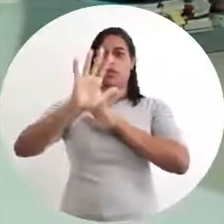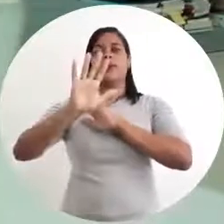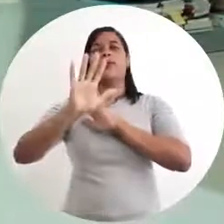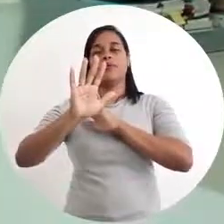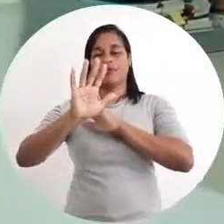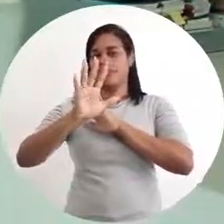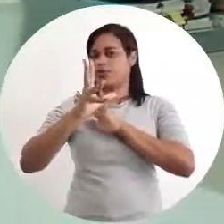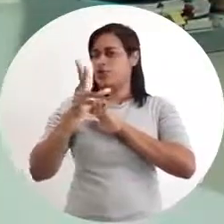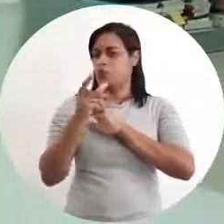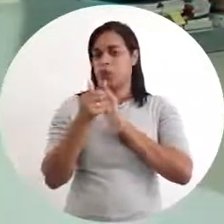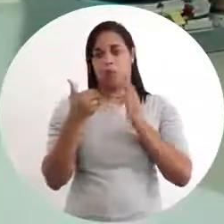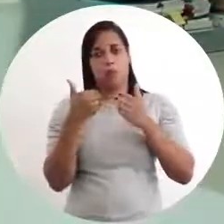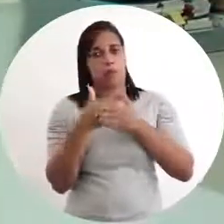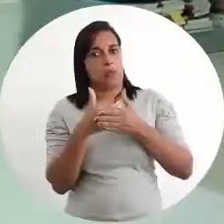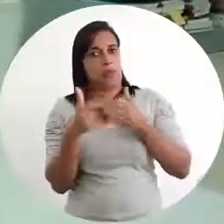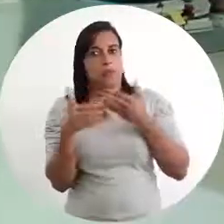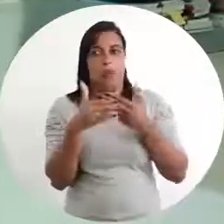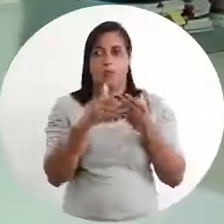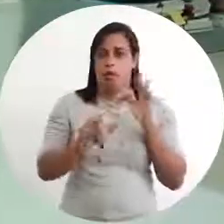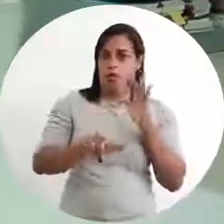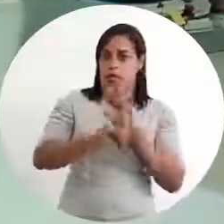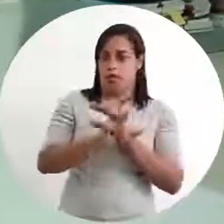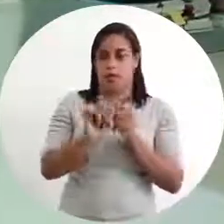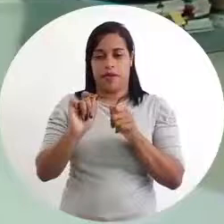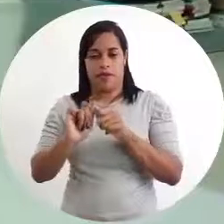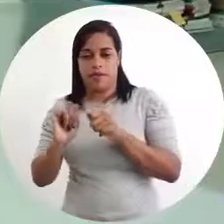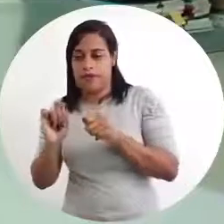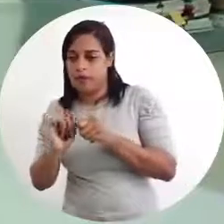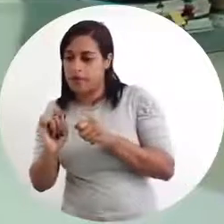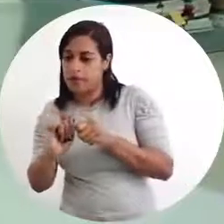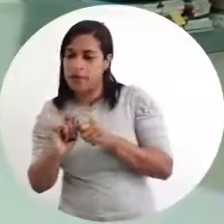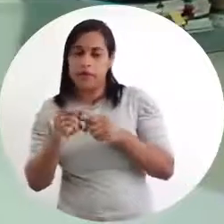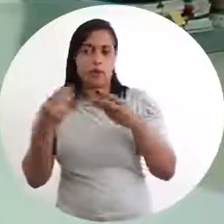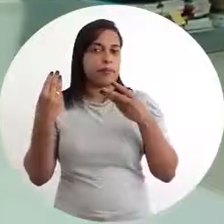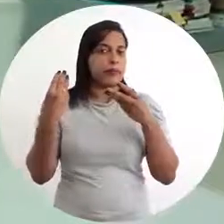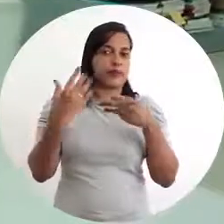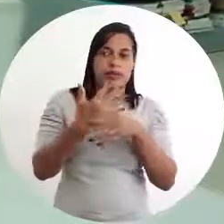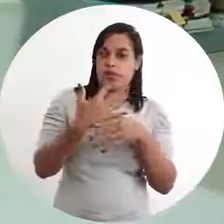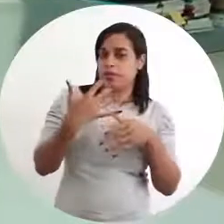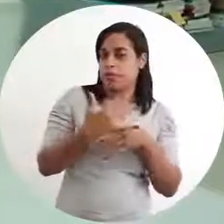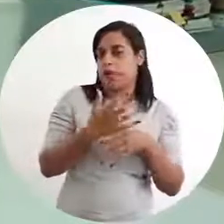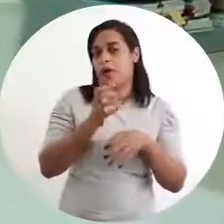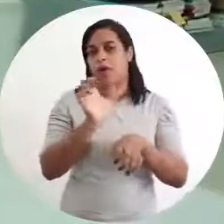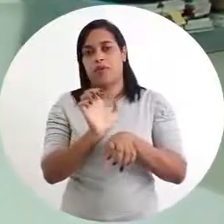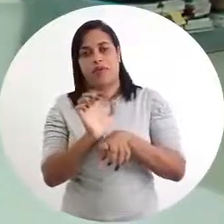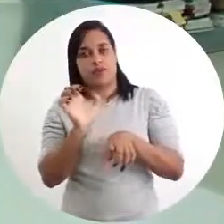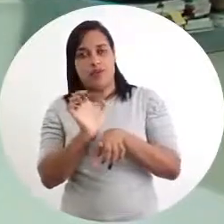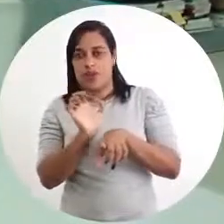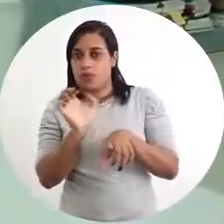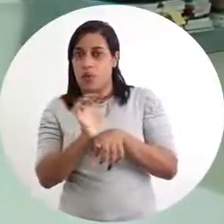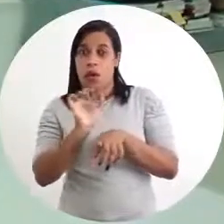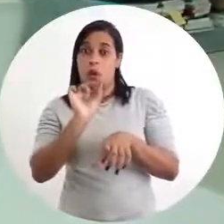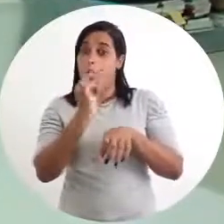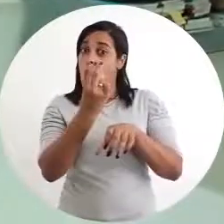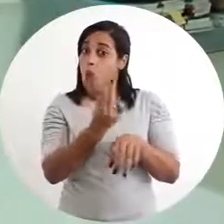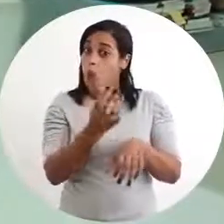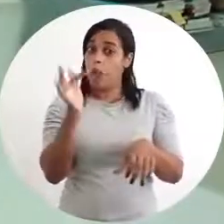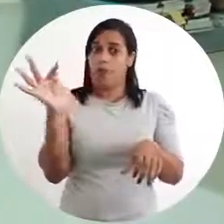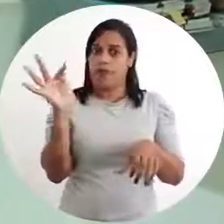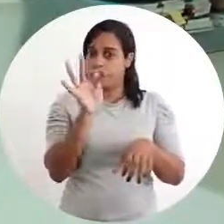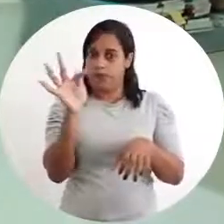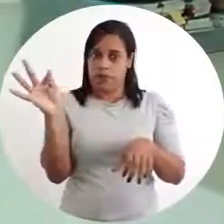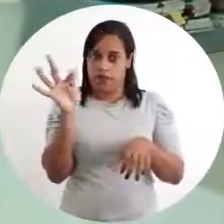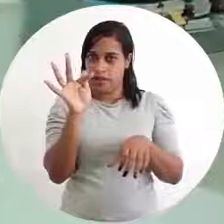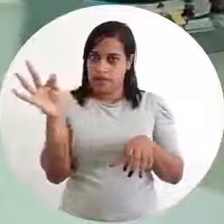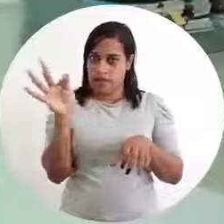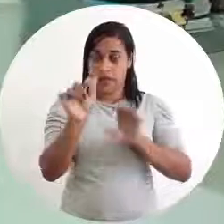Então, toda e qualquer lei que é feita, quer seja uma lei municipal, quer seja uma lei estadual,